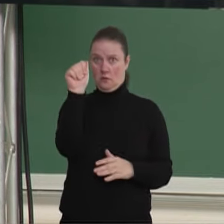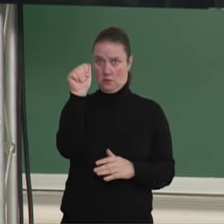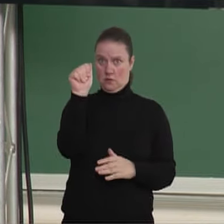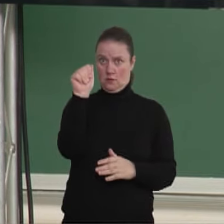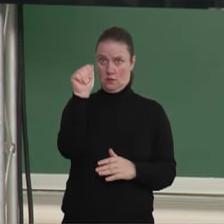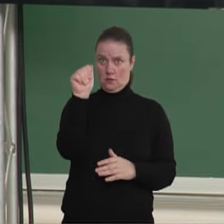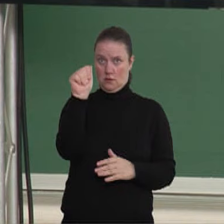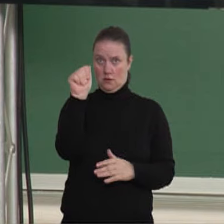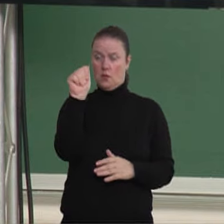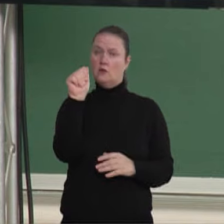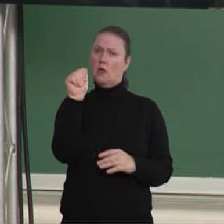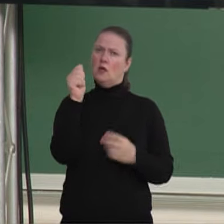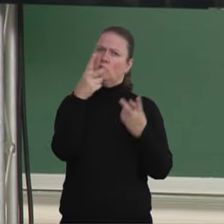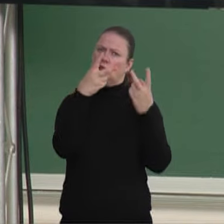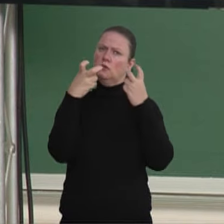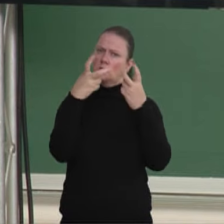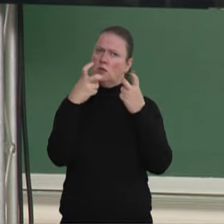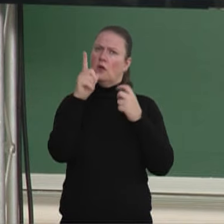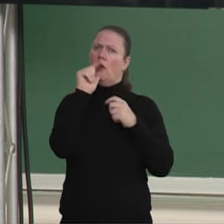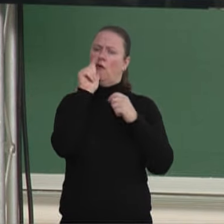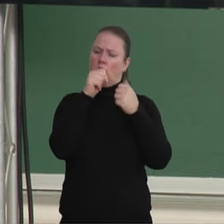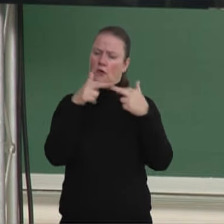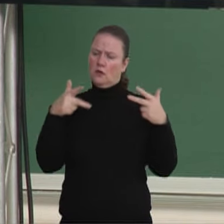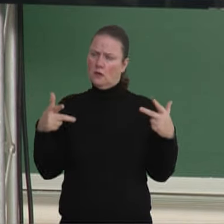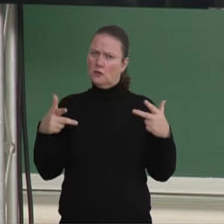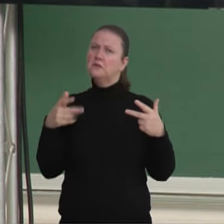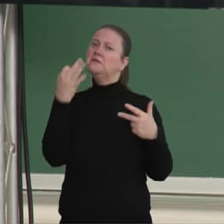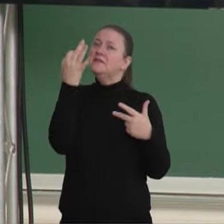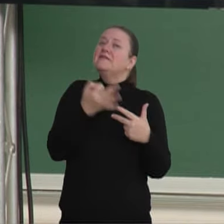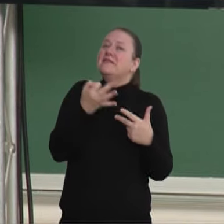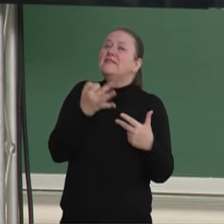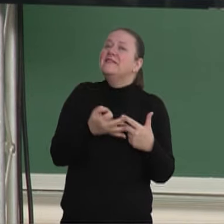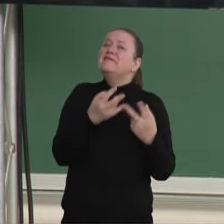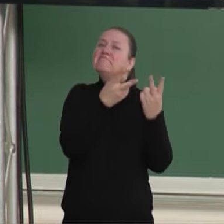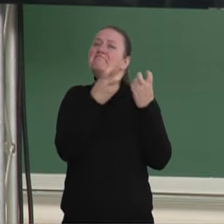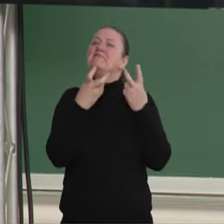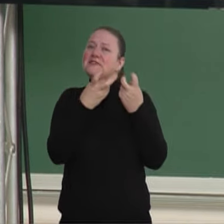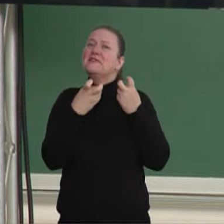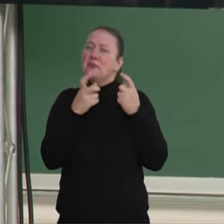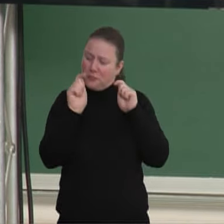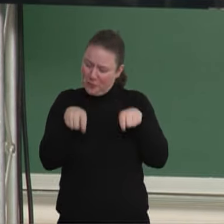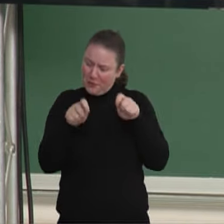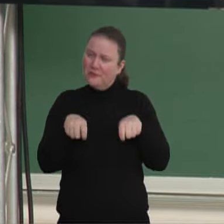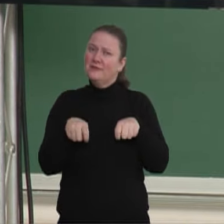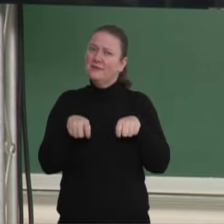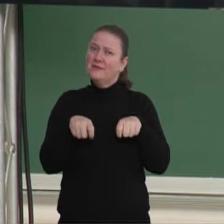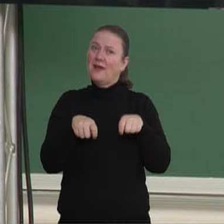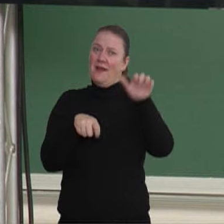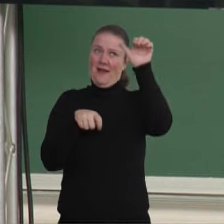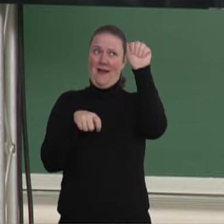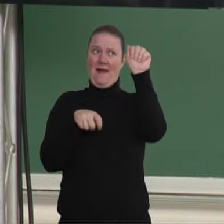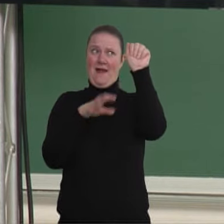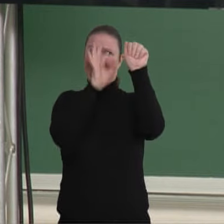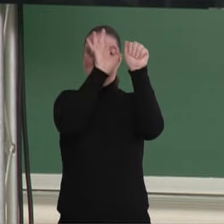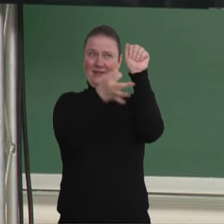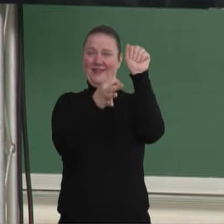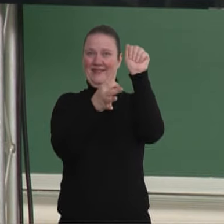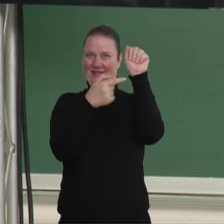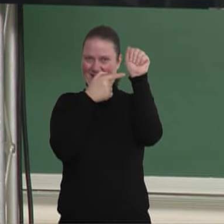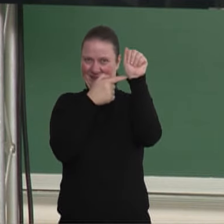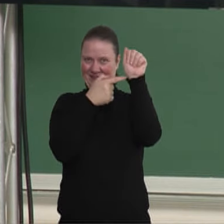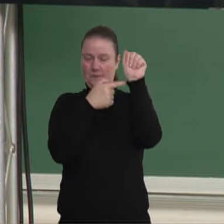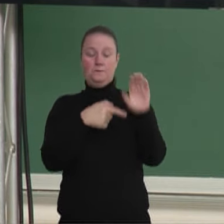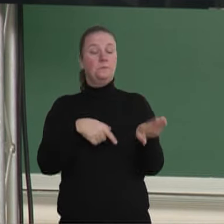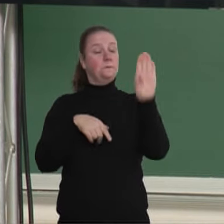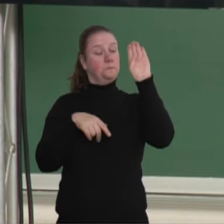é observada em líquidos e gases? Perfeito, você consegue perceber esse conceito mesmo, que são os fluidos que eu acabei abordando.